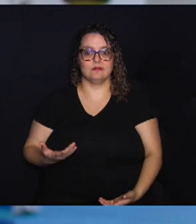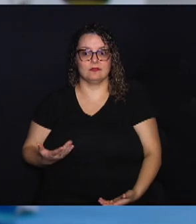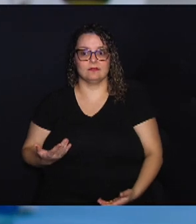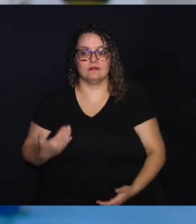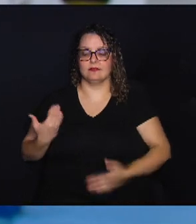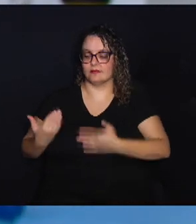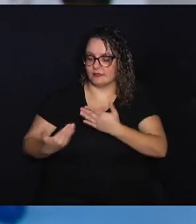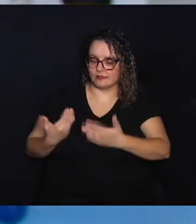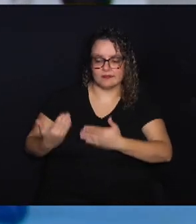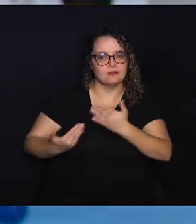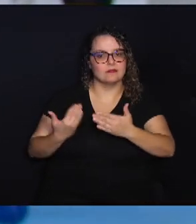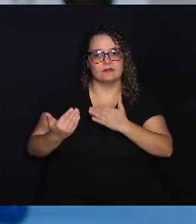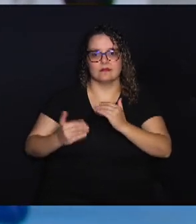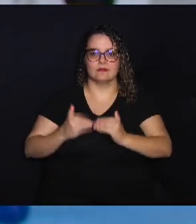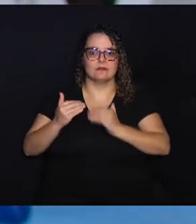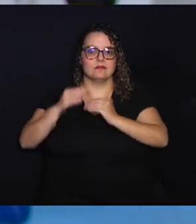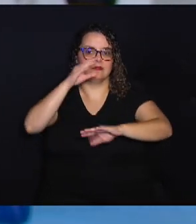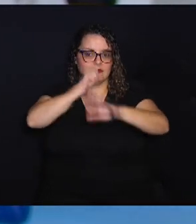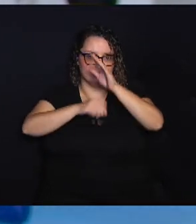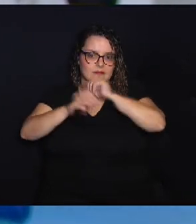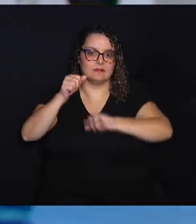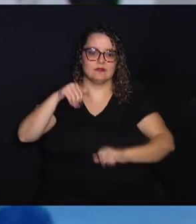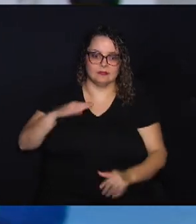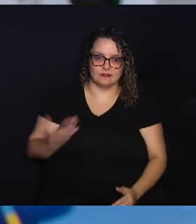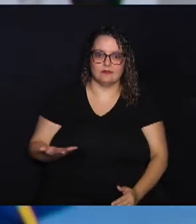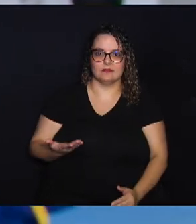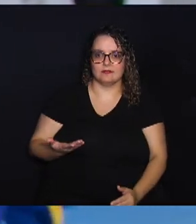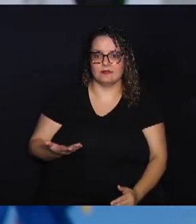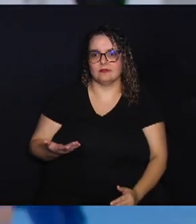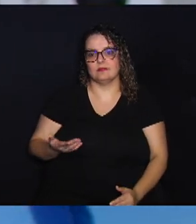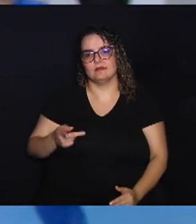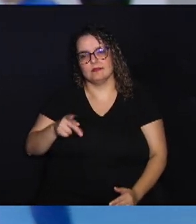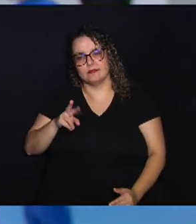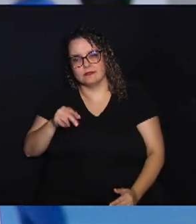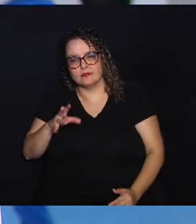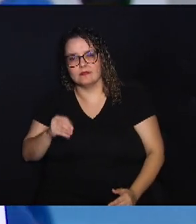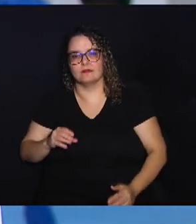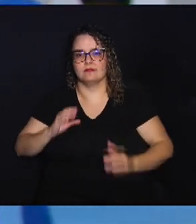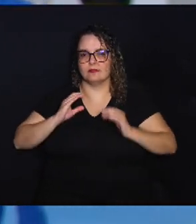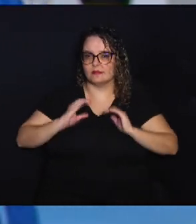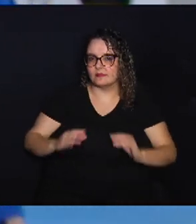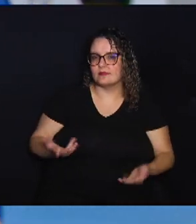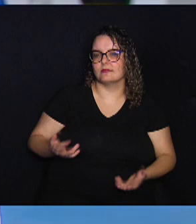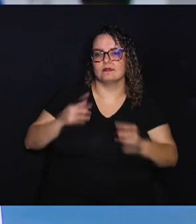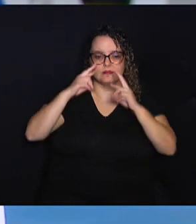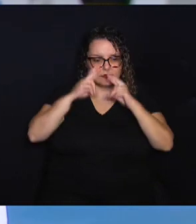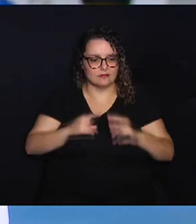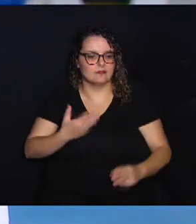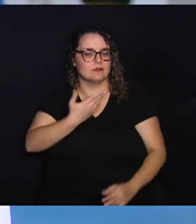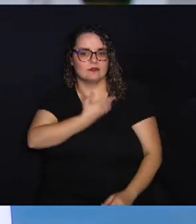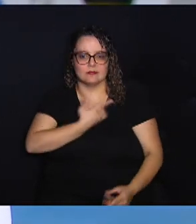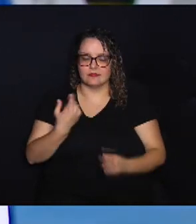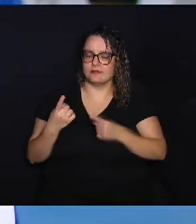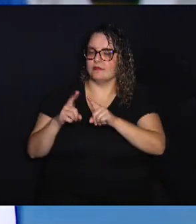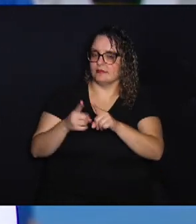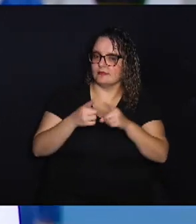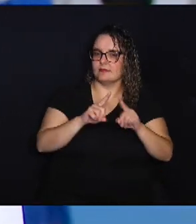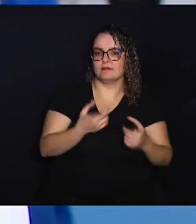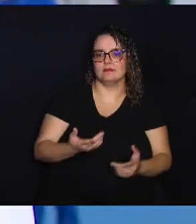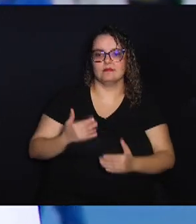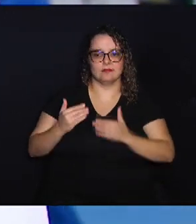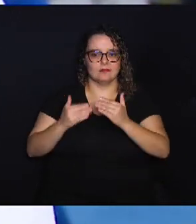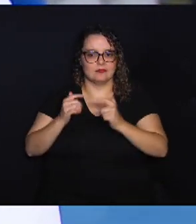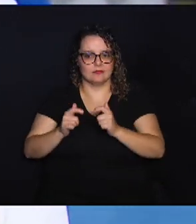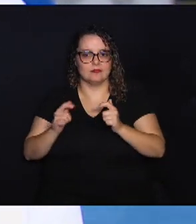vim me desenvolvendo, vim aprendendo cada vez mais princípios, disciplina, respeito, amizade, companheirismo, e nisso eu fui